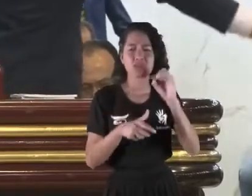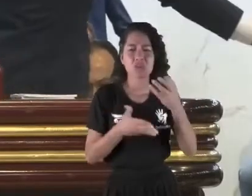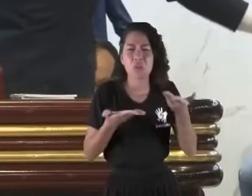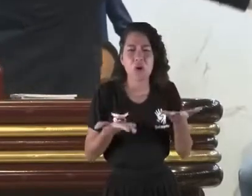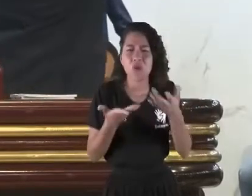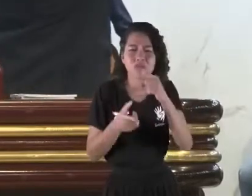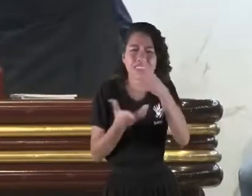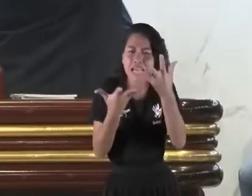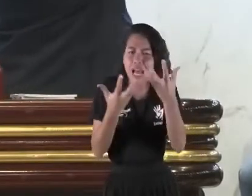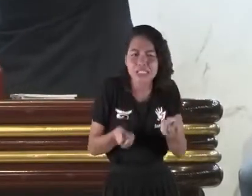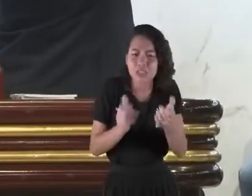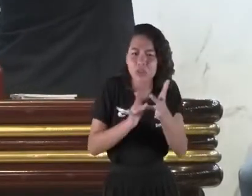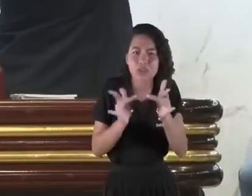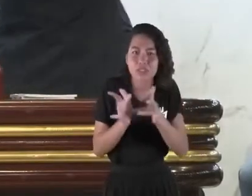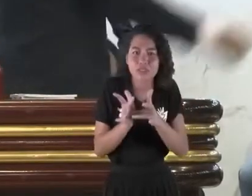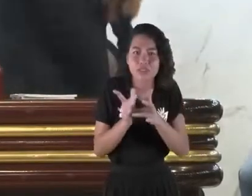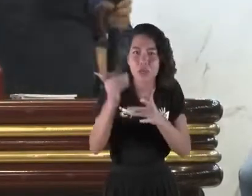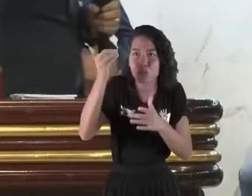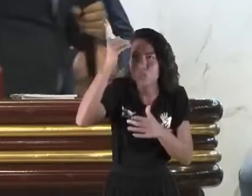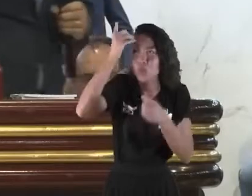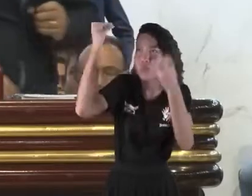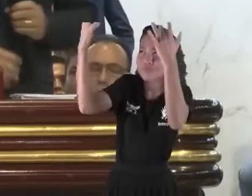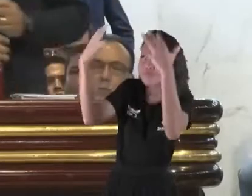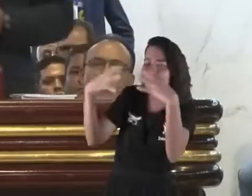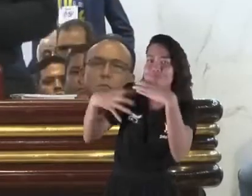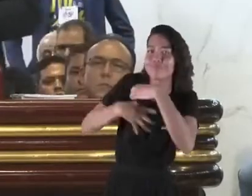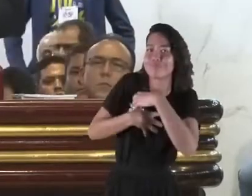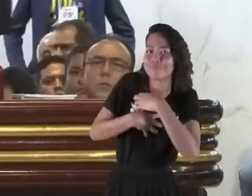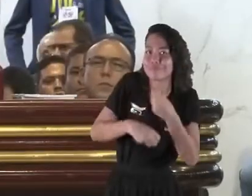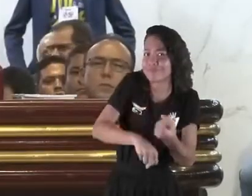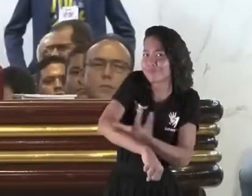no dia em que Ele te levantou.